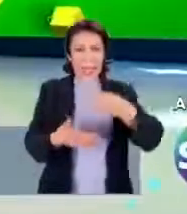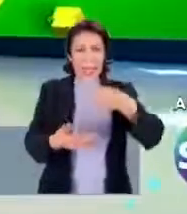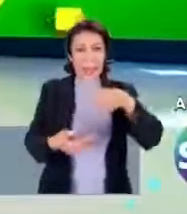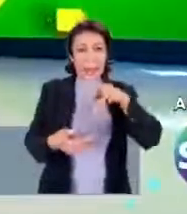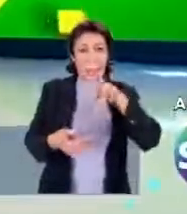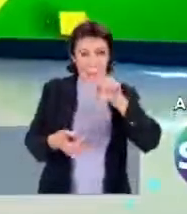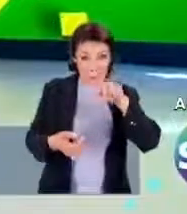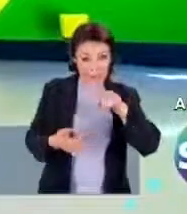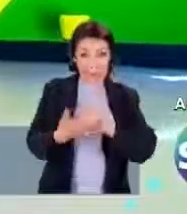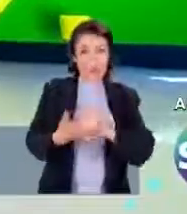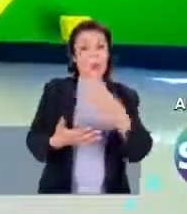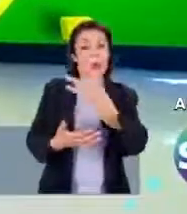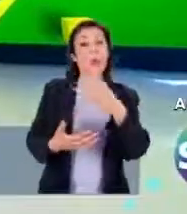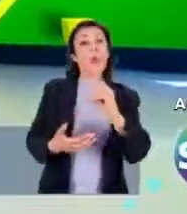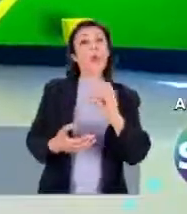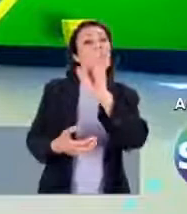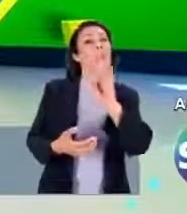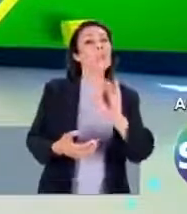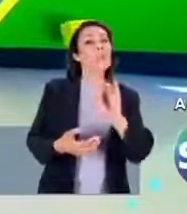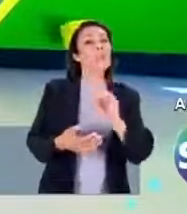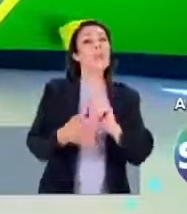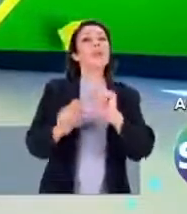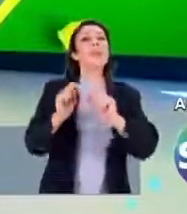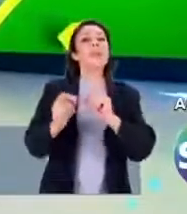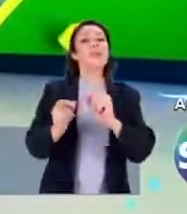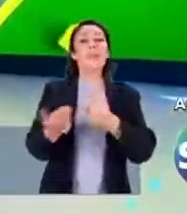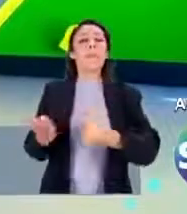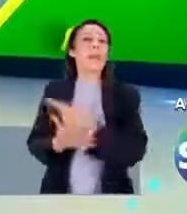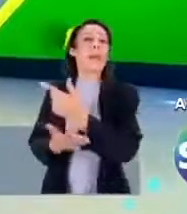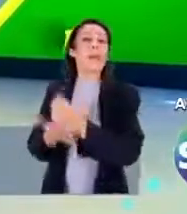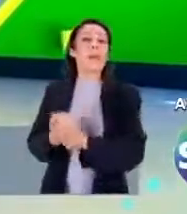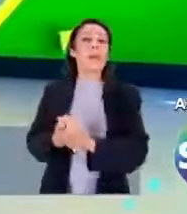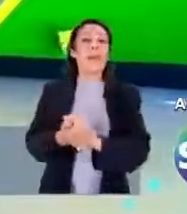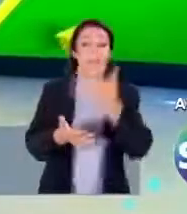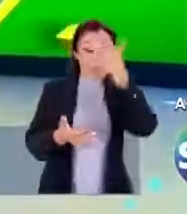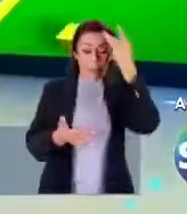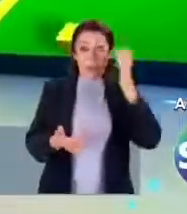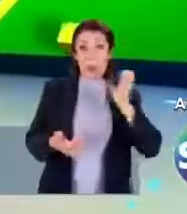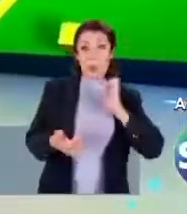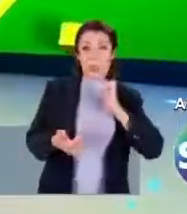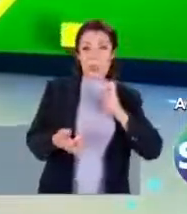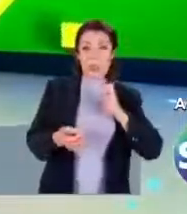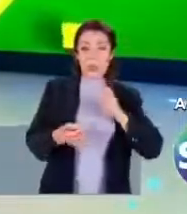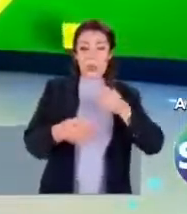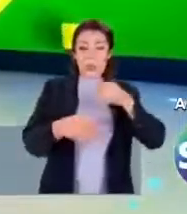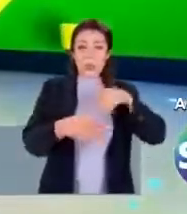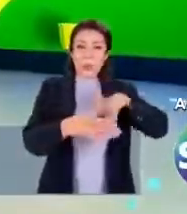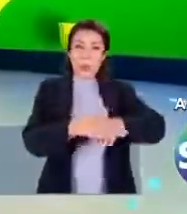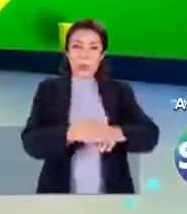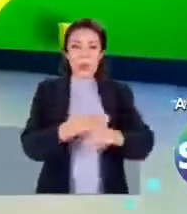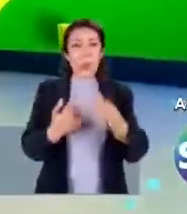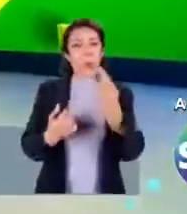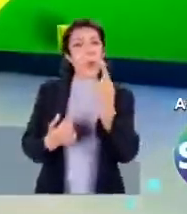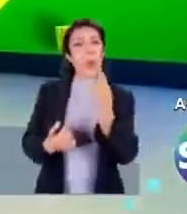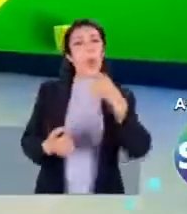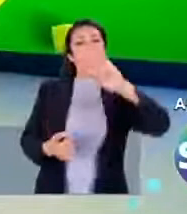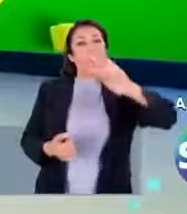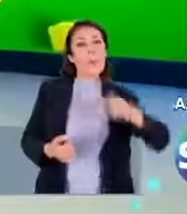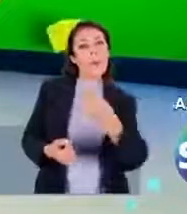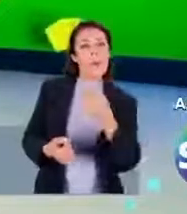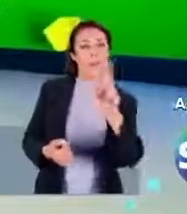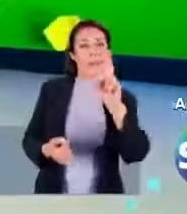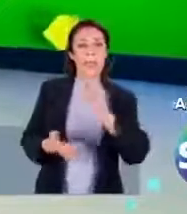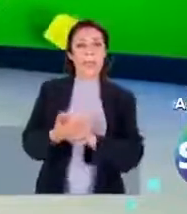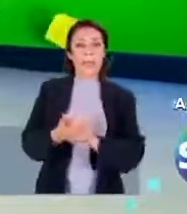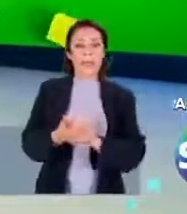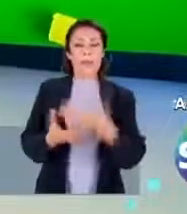é imposto e o super Rico quando bota no bolso um bilhão de reais de lucros e dividendos que recebeu da Petrobras bota